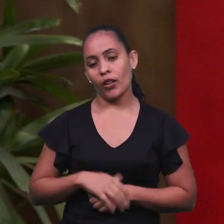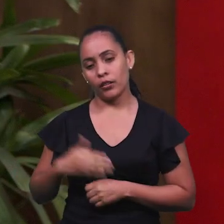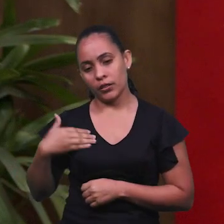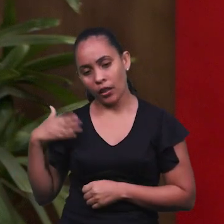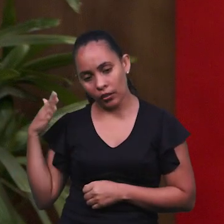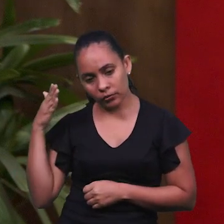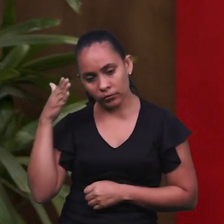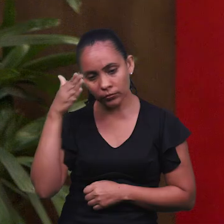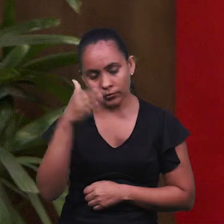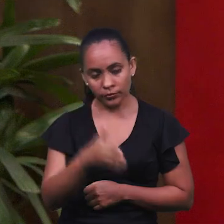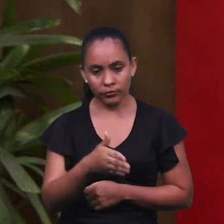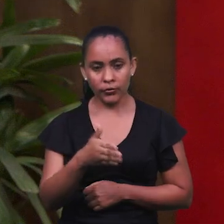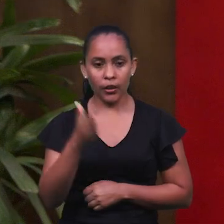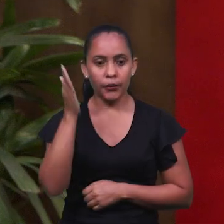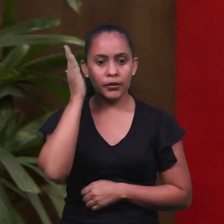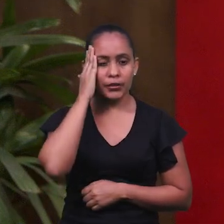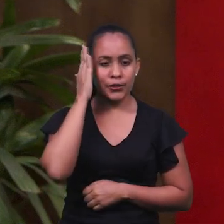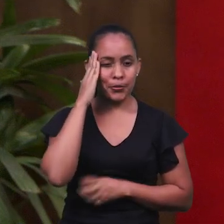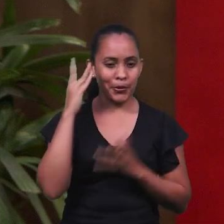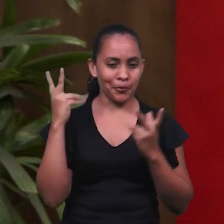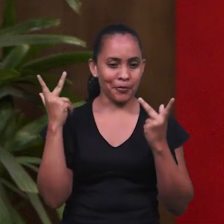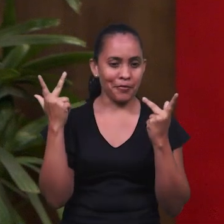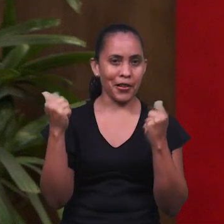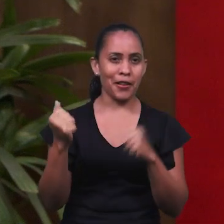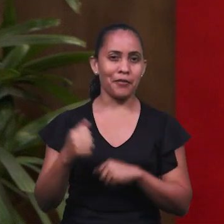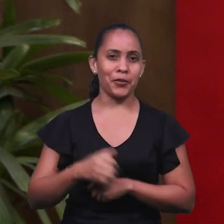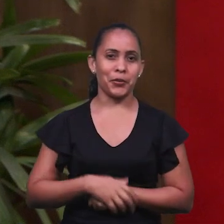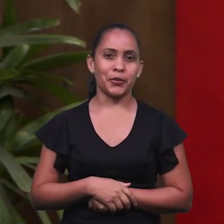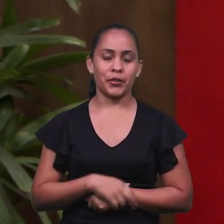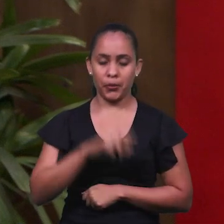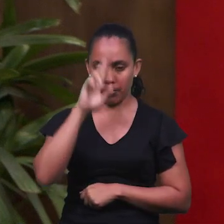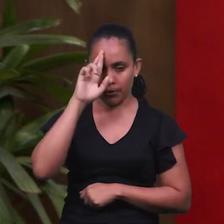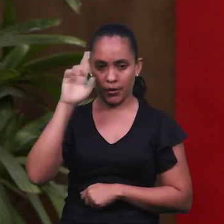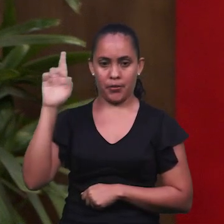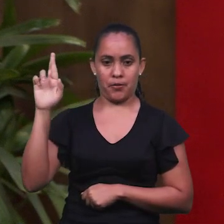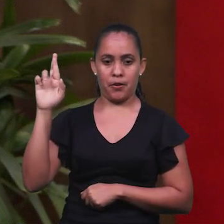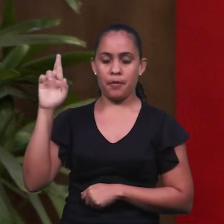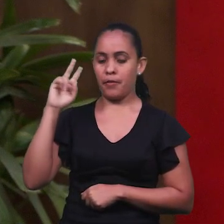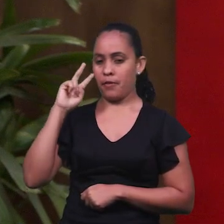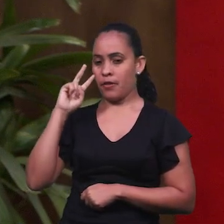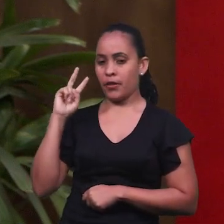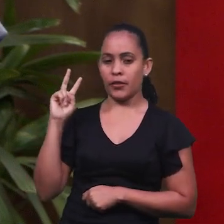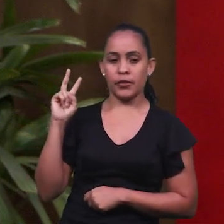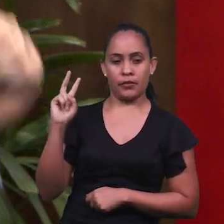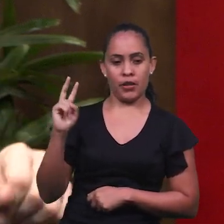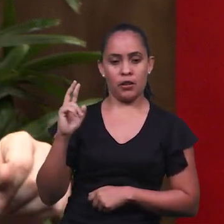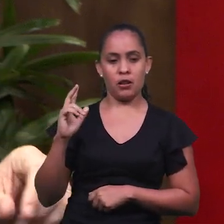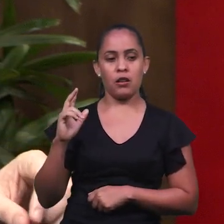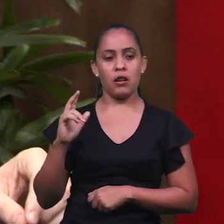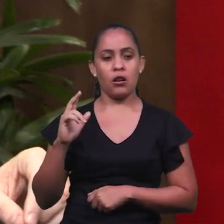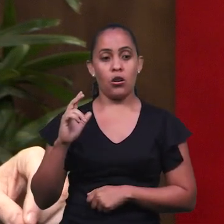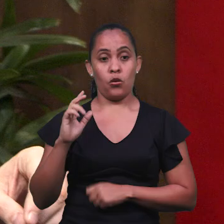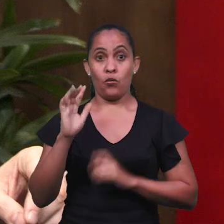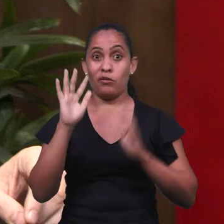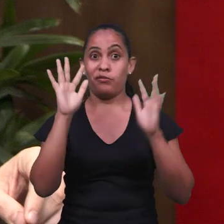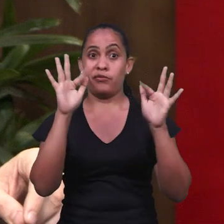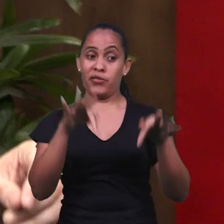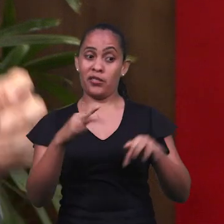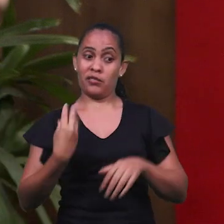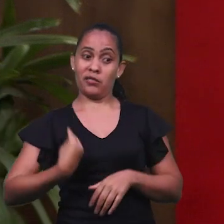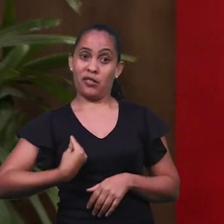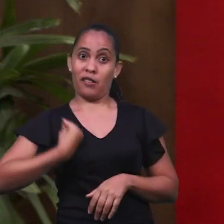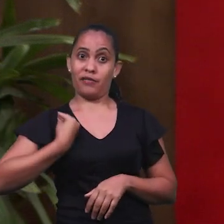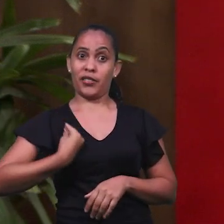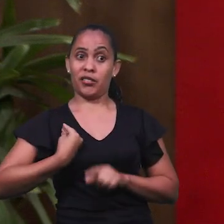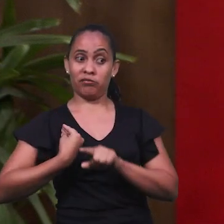maravilhoso para ele. E quando ele entra no templo, ele fala assim, o Senhor me fez ver o final dos dias deles. E